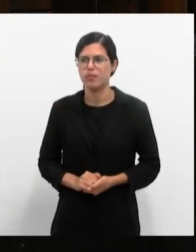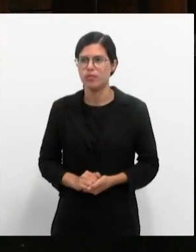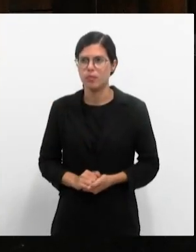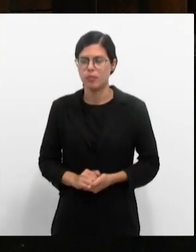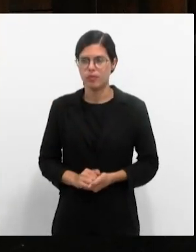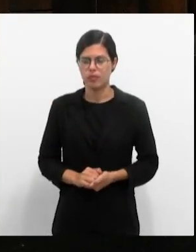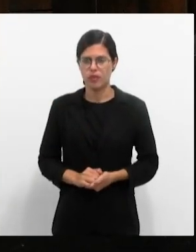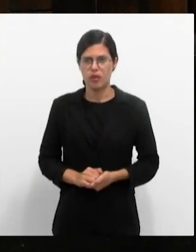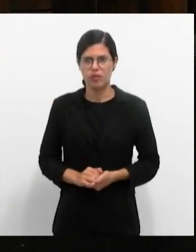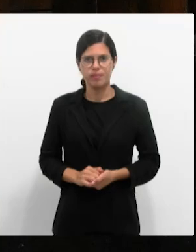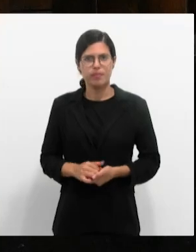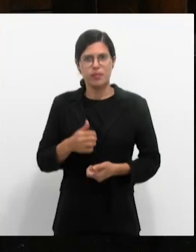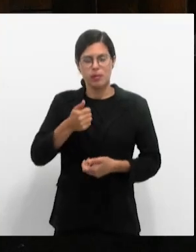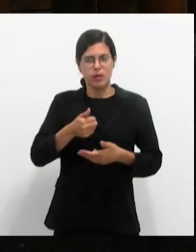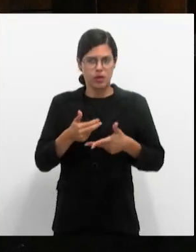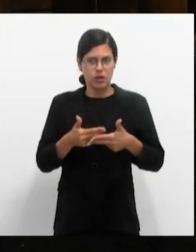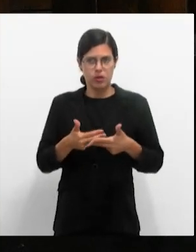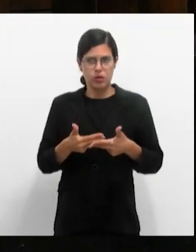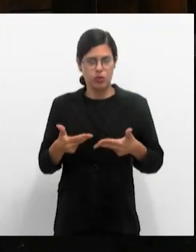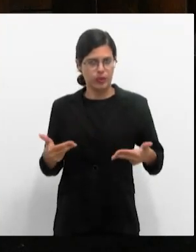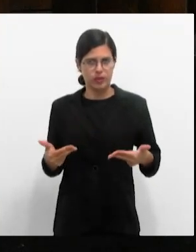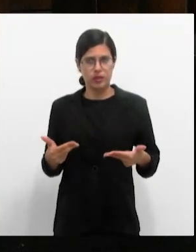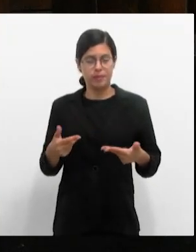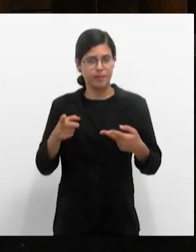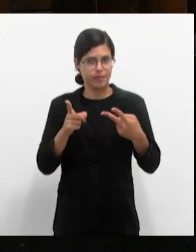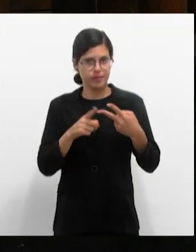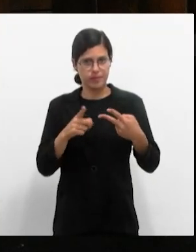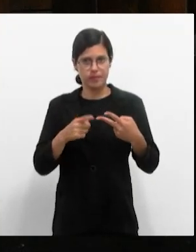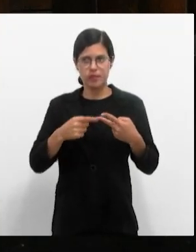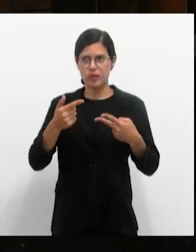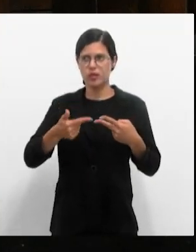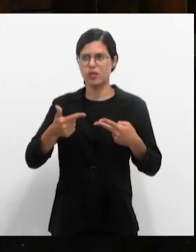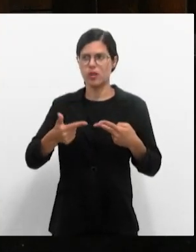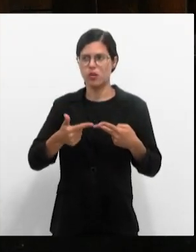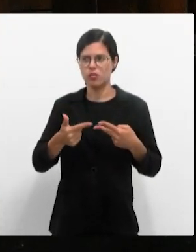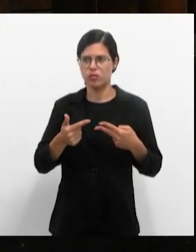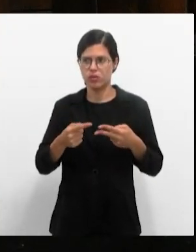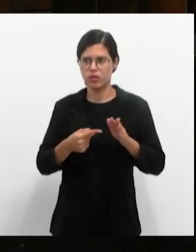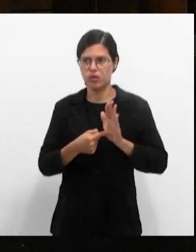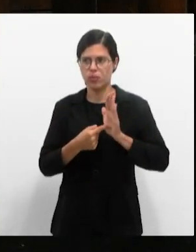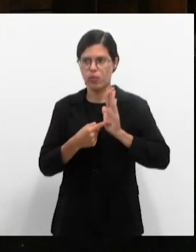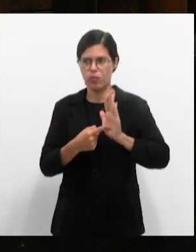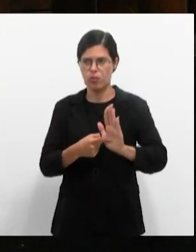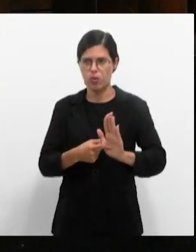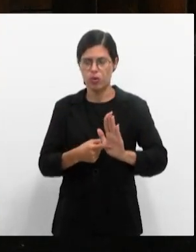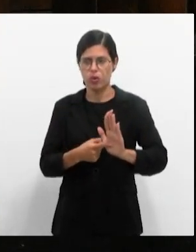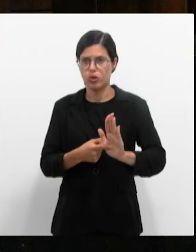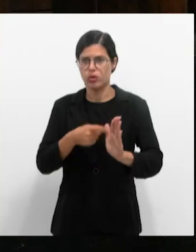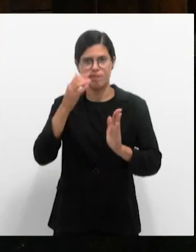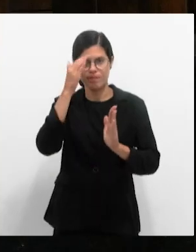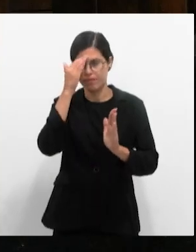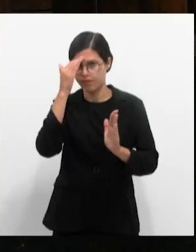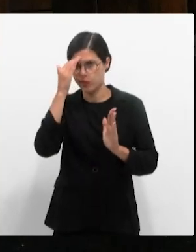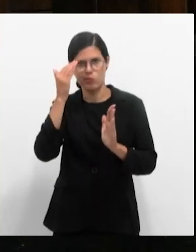Essa é a primeira questão. Segunda questão, que fica nítido o descumprimento